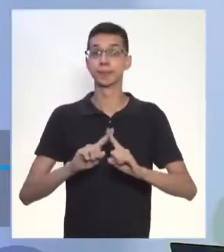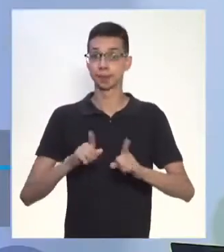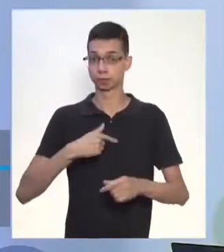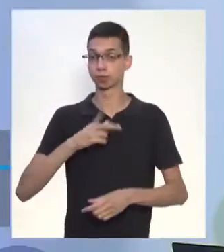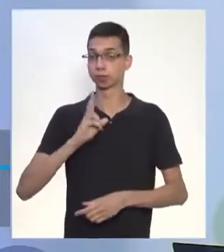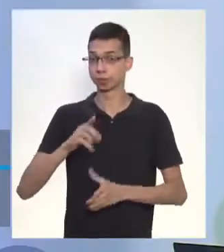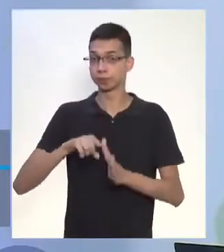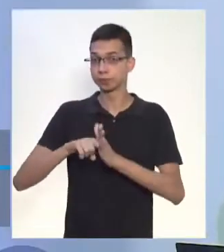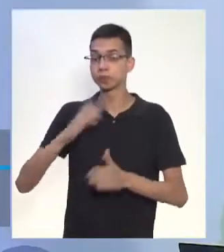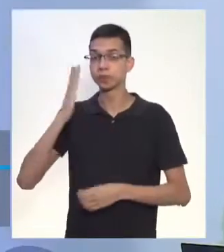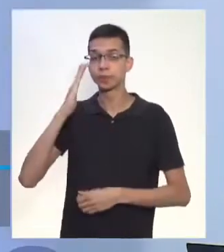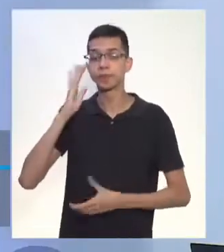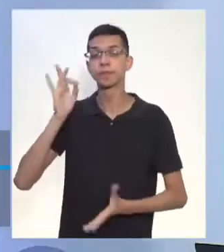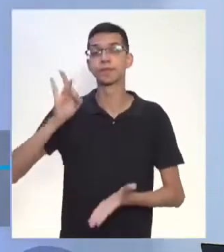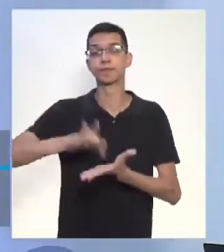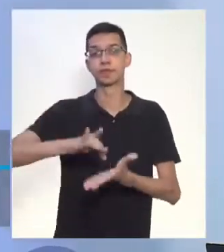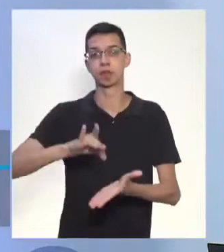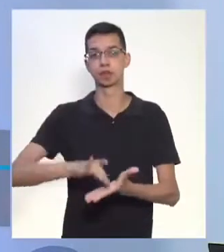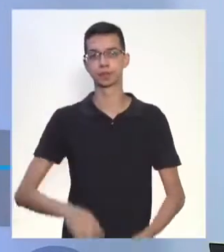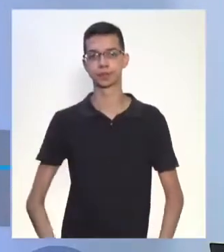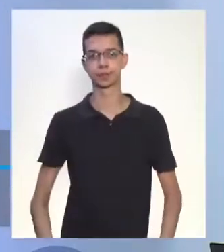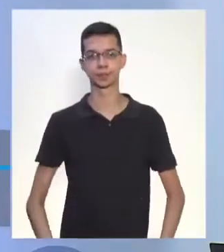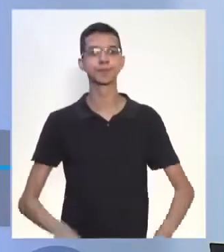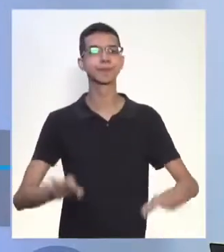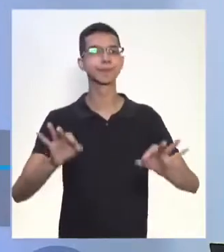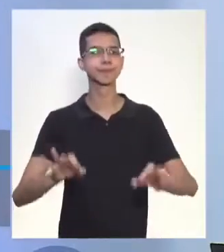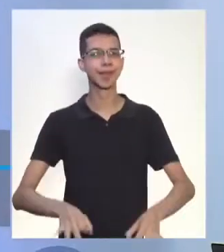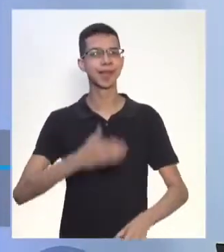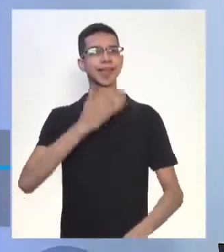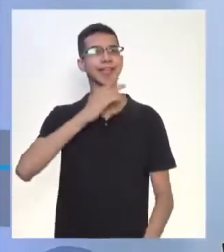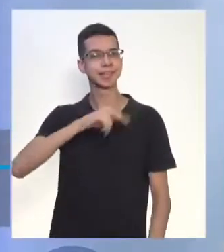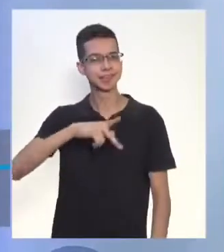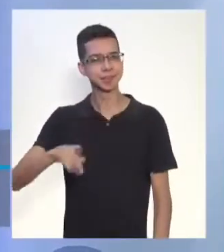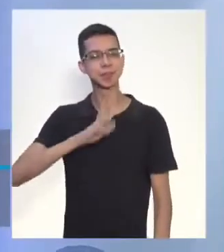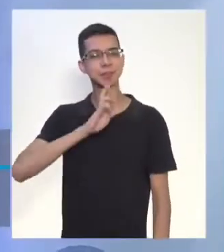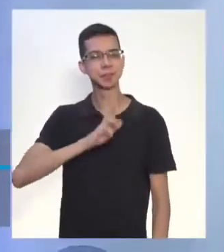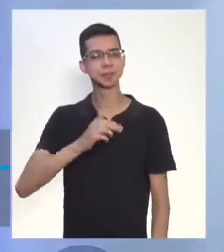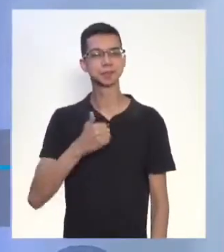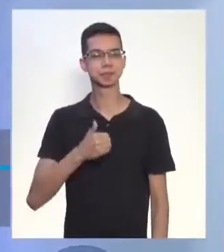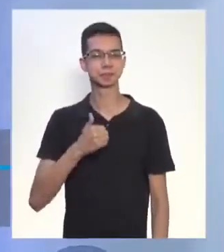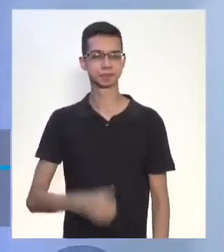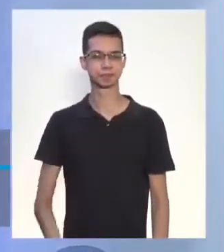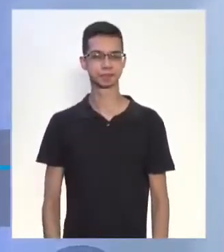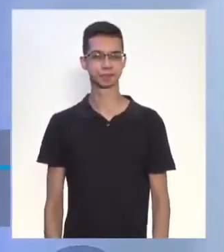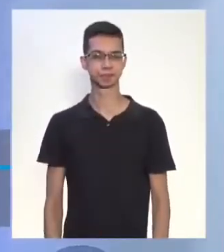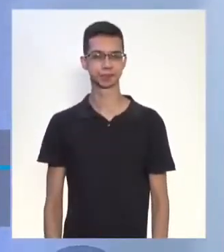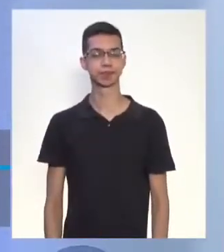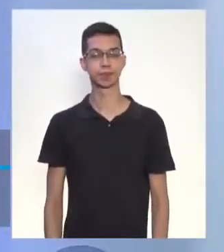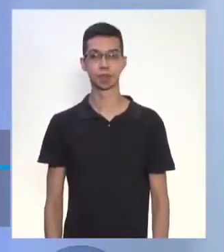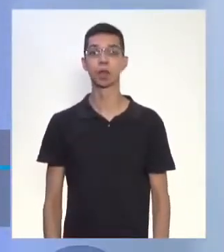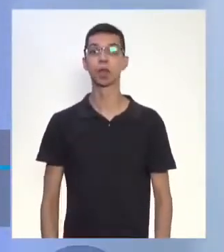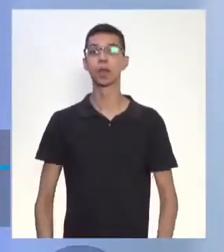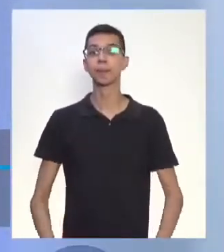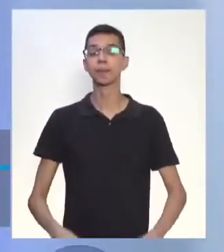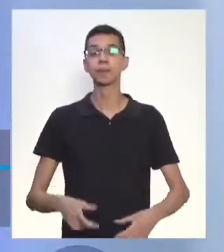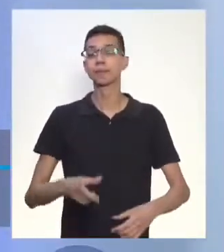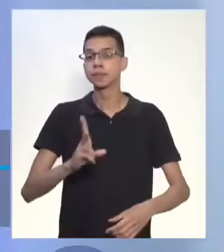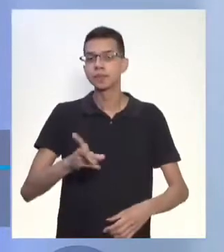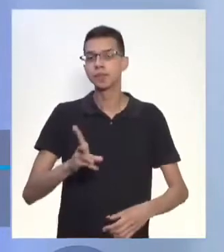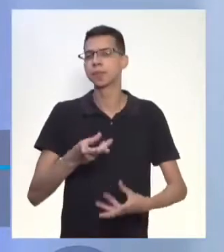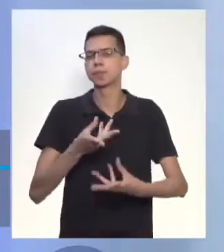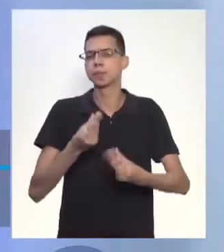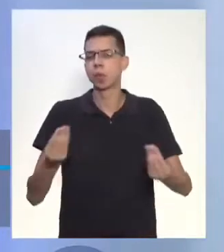Exatamente, professor. No momento, né, no contexto que nós estamos, a maioria das notícias nós assistimos, né, ou mesmo